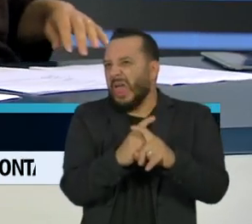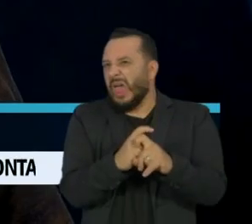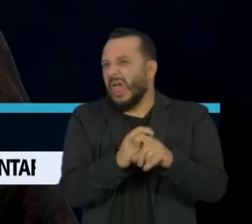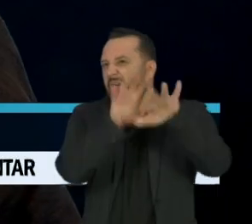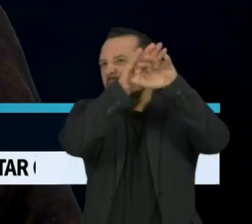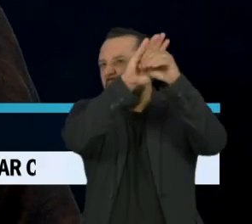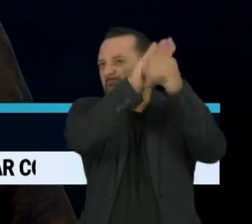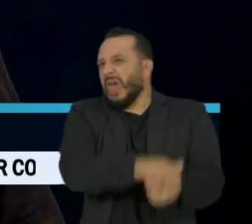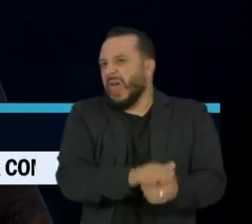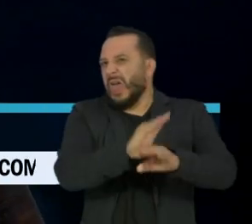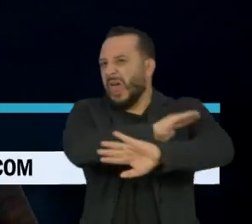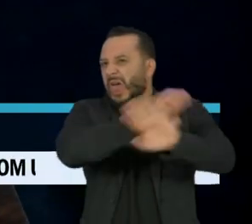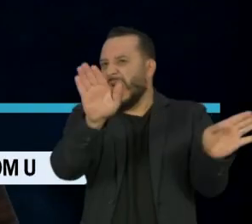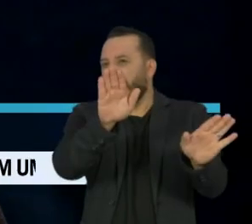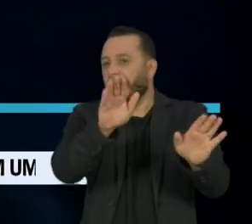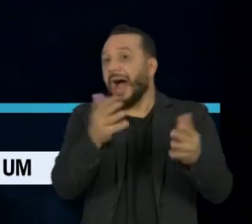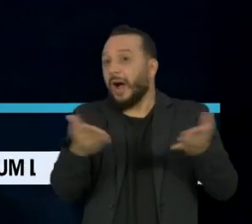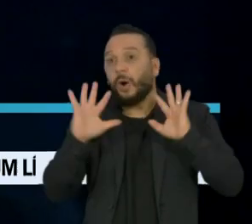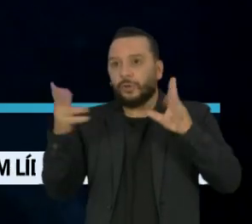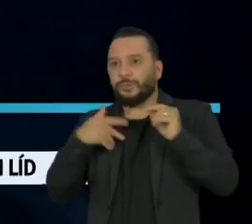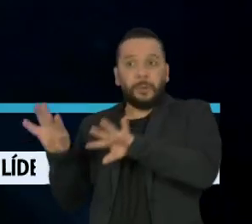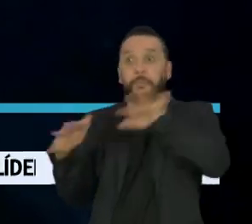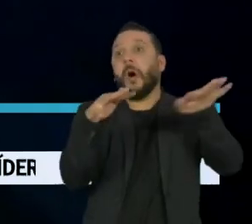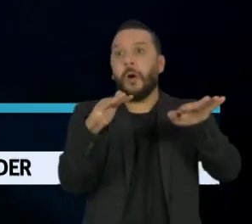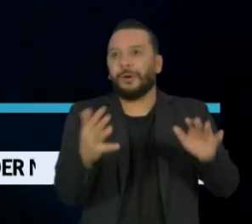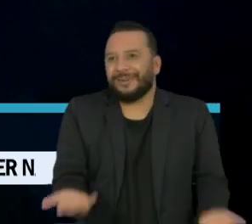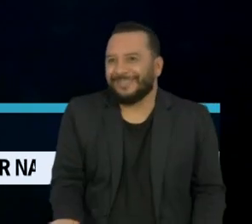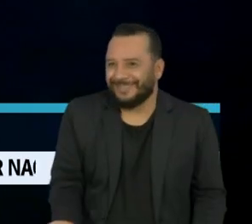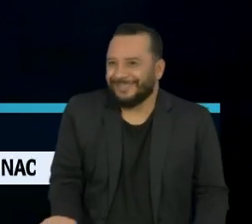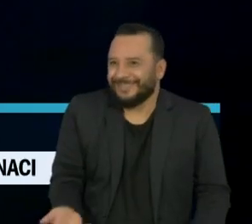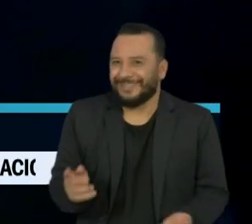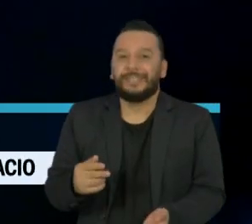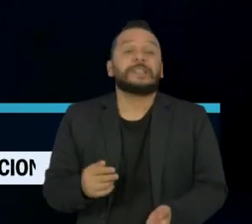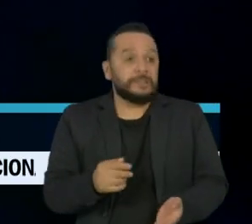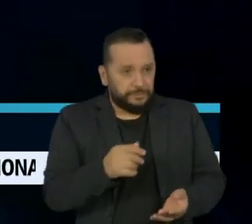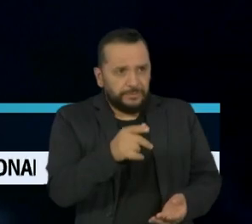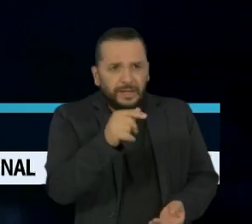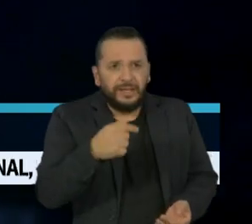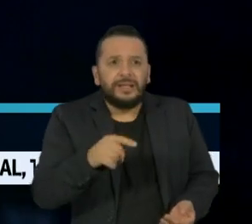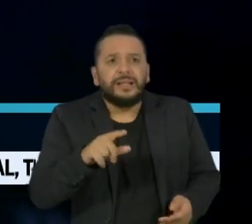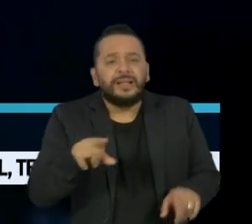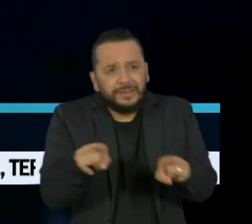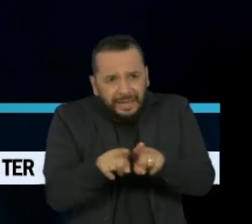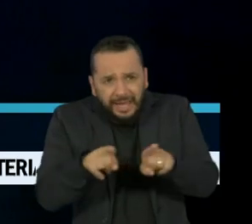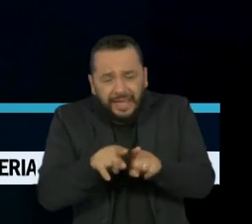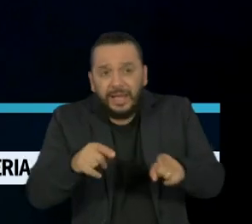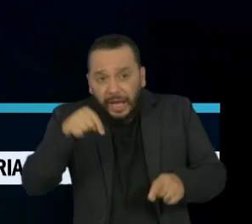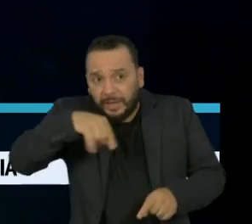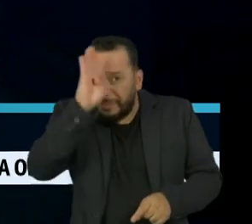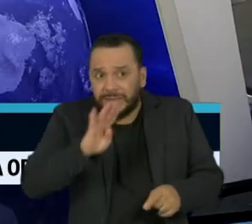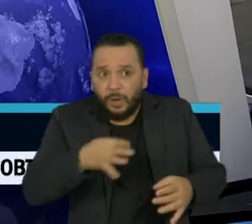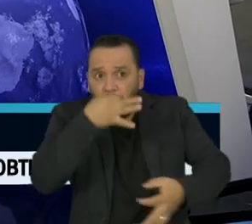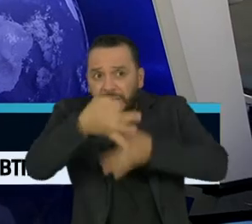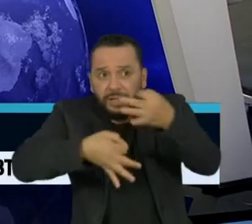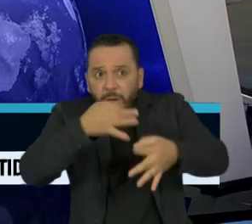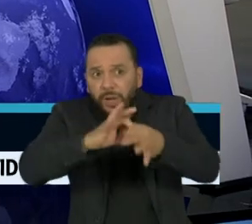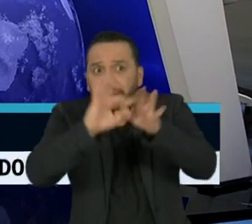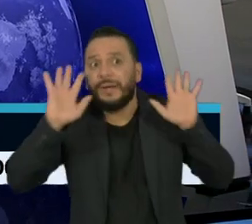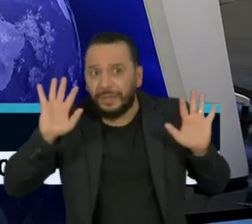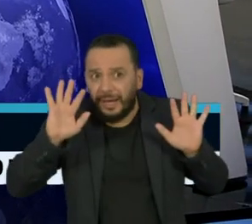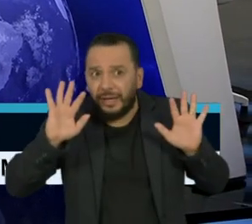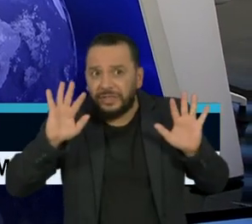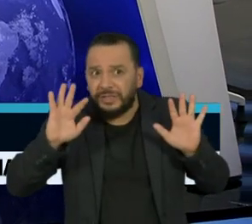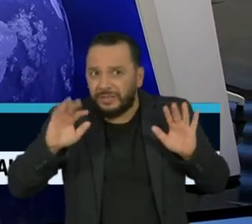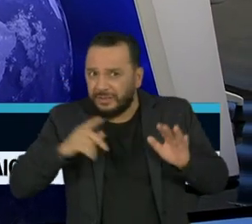a doutora dilma serviço uma escalada contra a liberdade de expressão no brasil o homem é o único animal